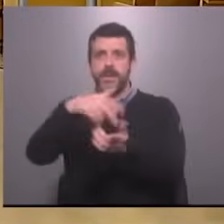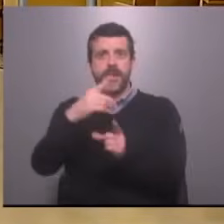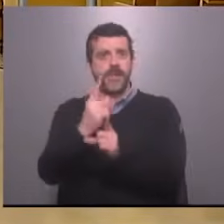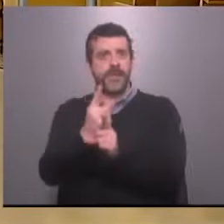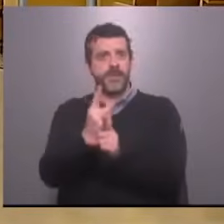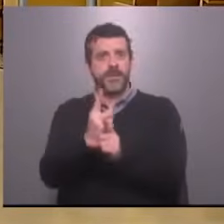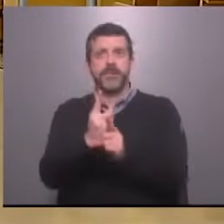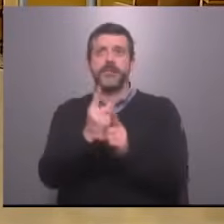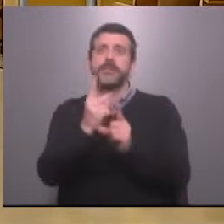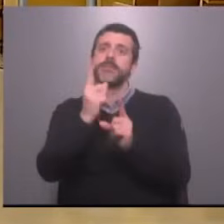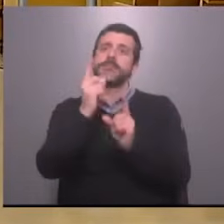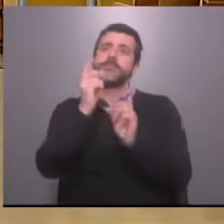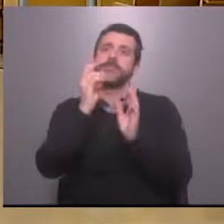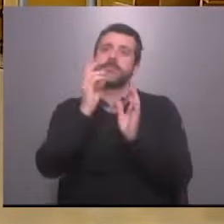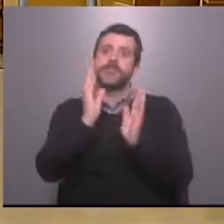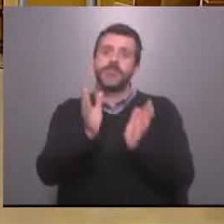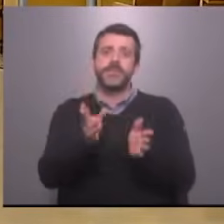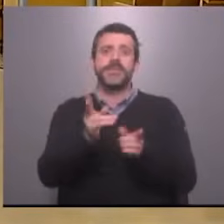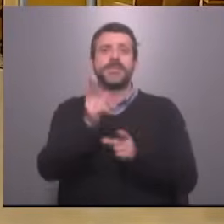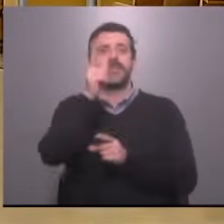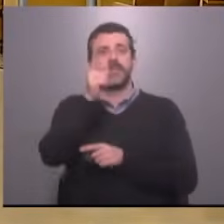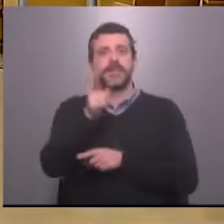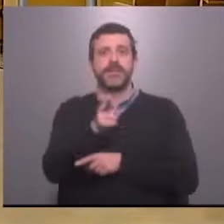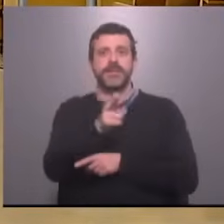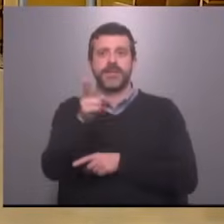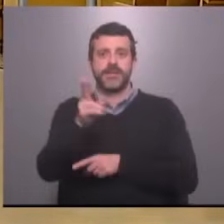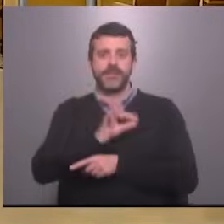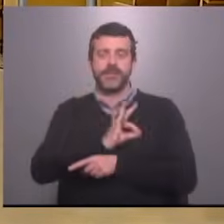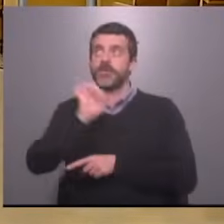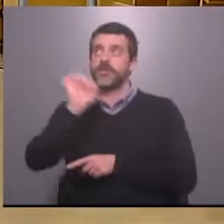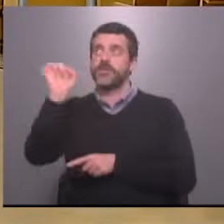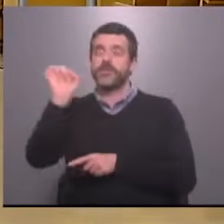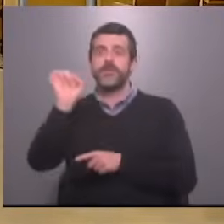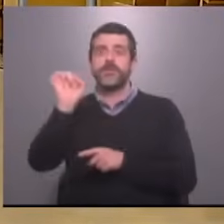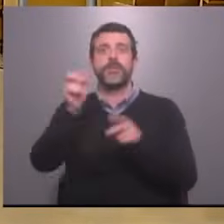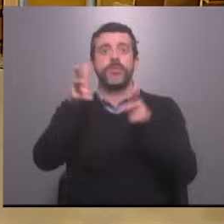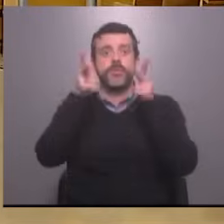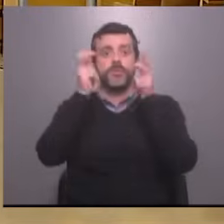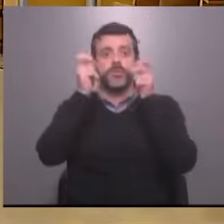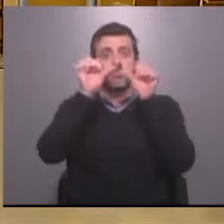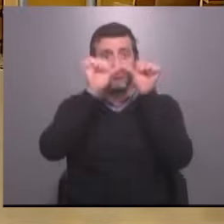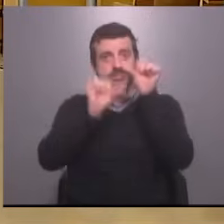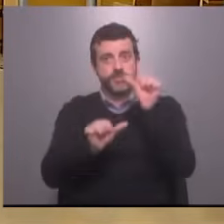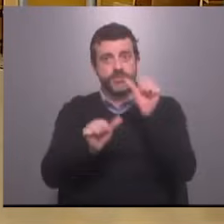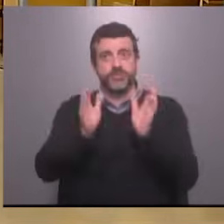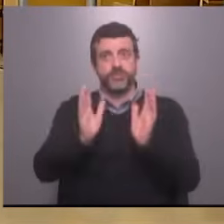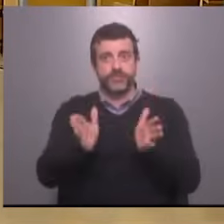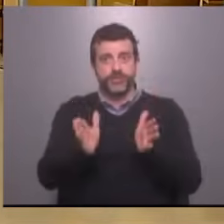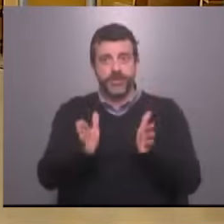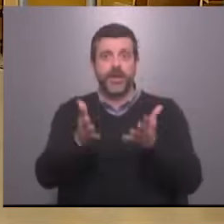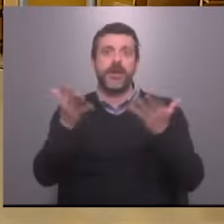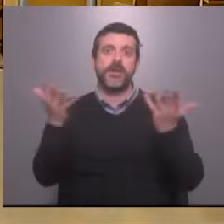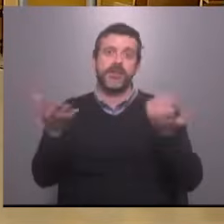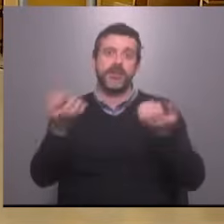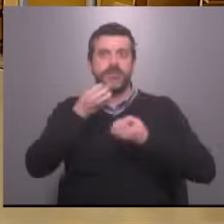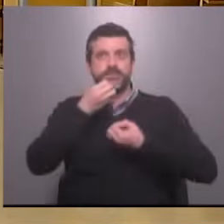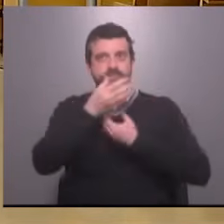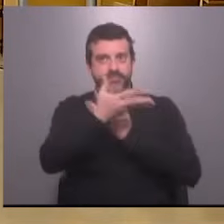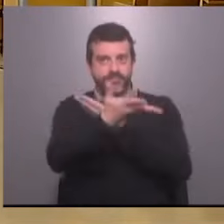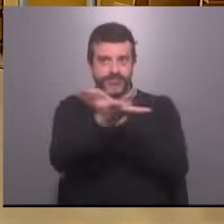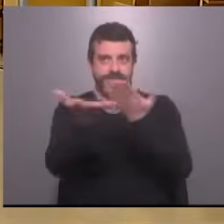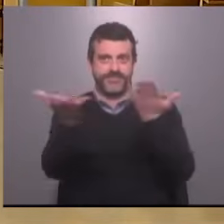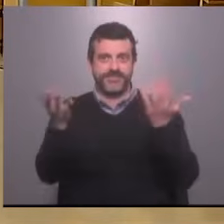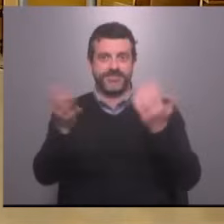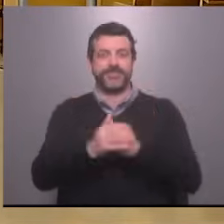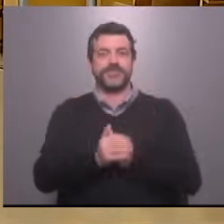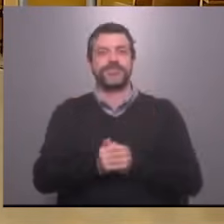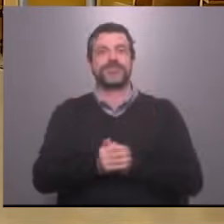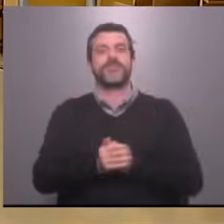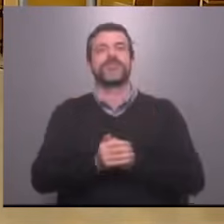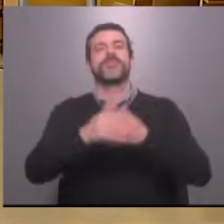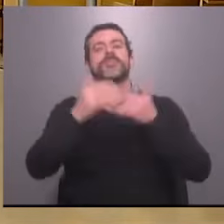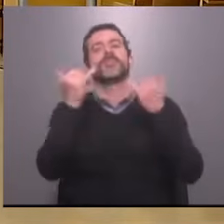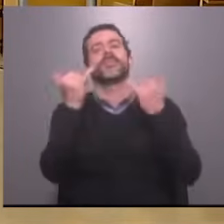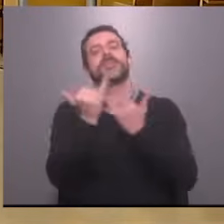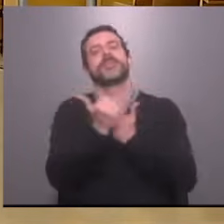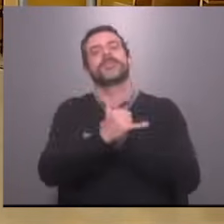irmãos e irmãs, ainda de pé, recebemos a bênção do Senhor depois de escutarmos a sua palavra e aclamamos.